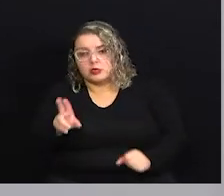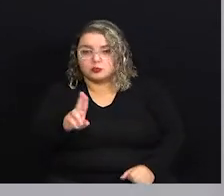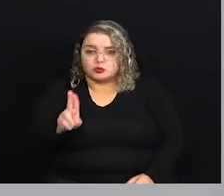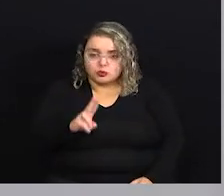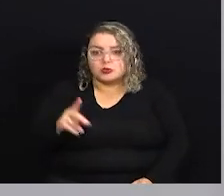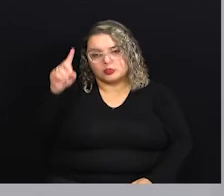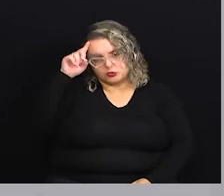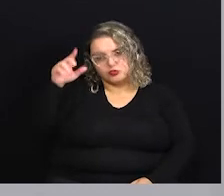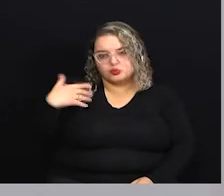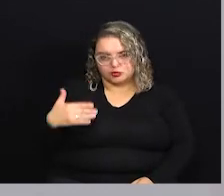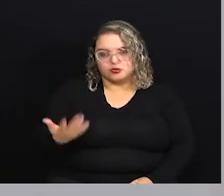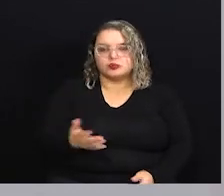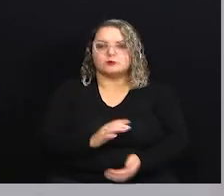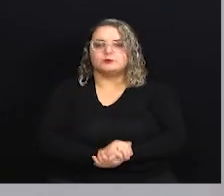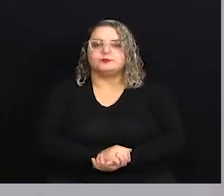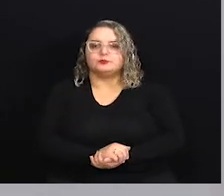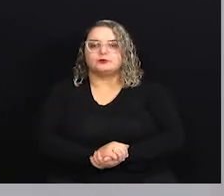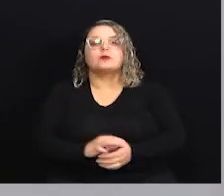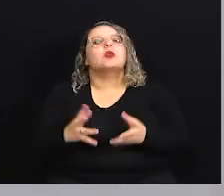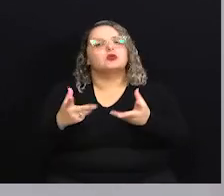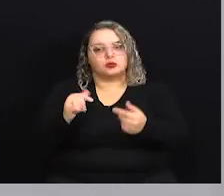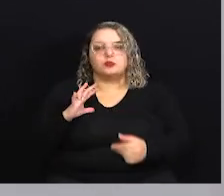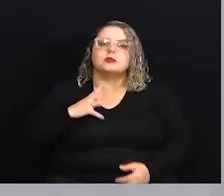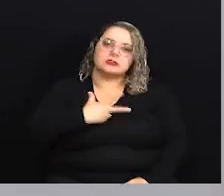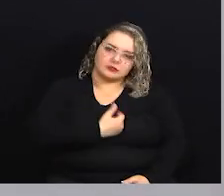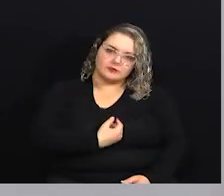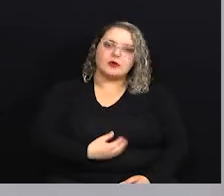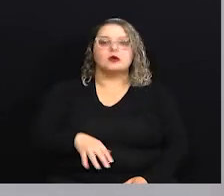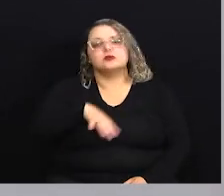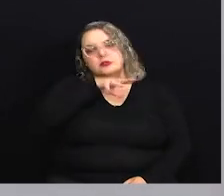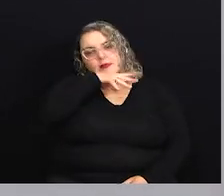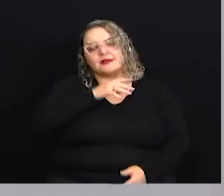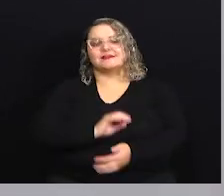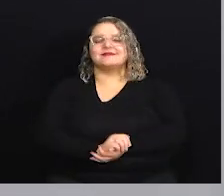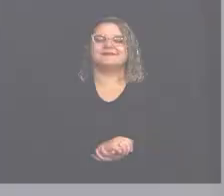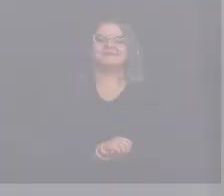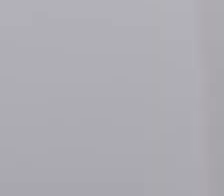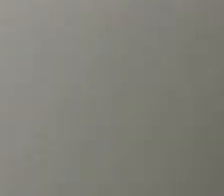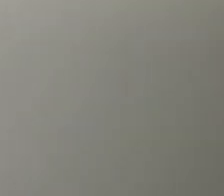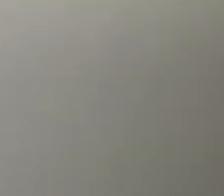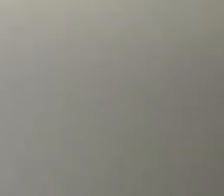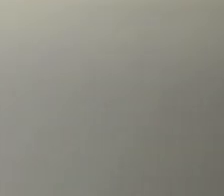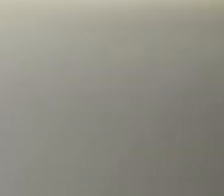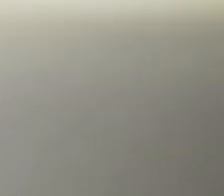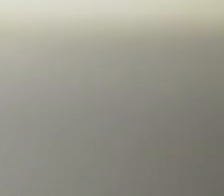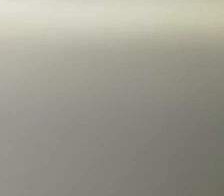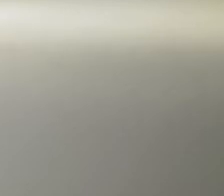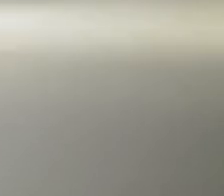modalidades que a gente pode utilizar na nossa rotina. Tudo para salvar os bichinhos.